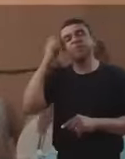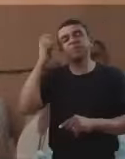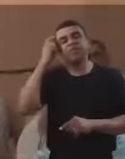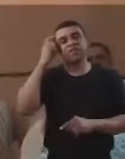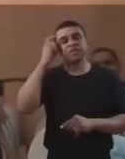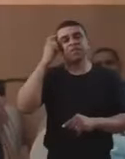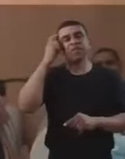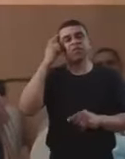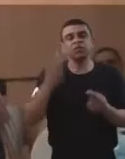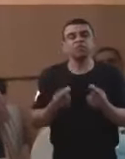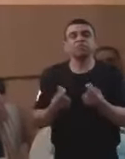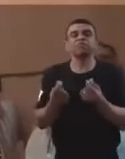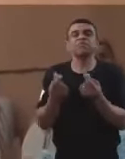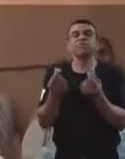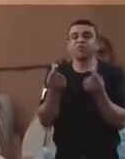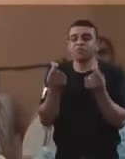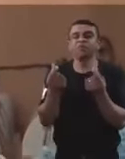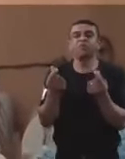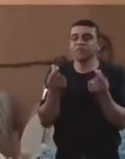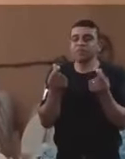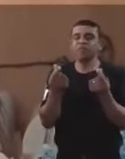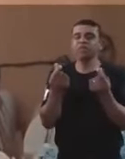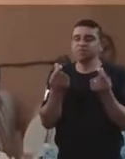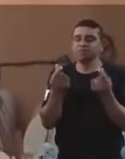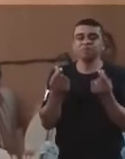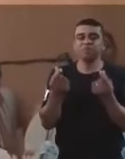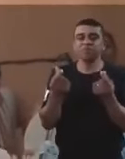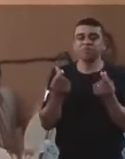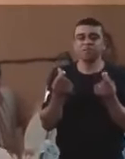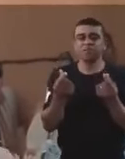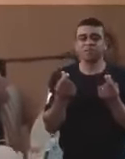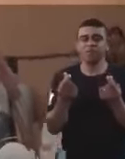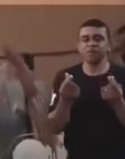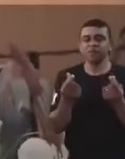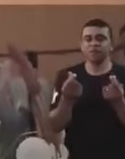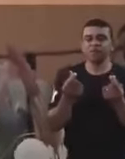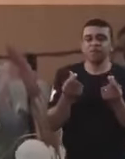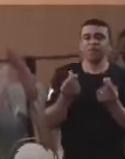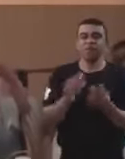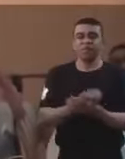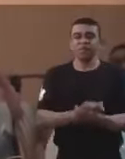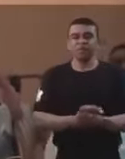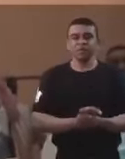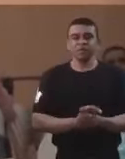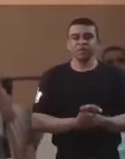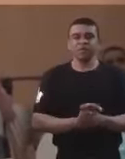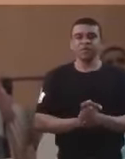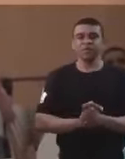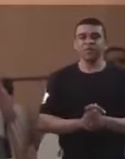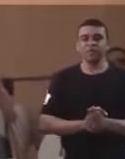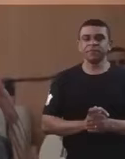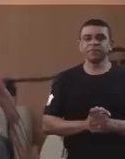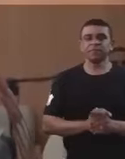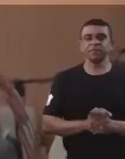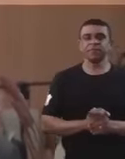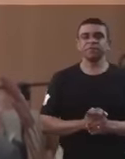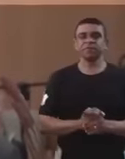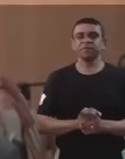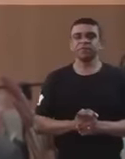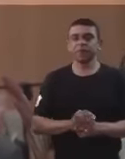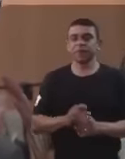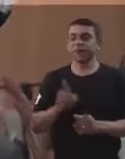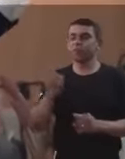sentem senhor de quem chama de mestre. Preste atenção no tom, por favor. Ordene que meu